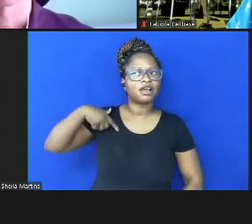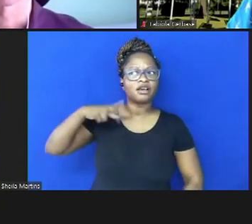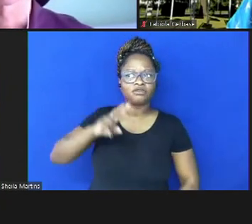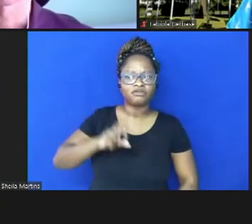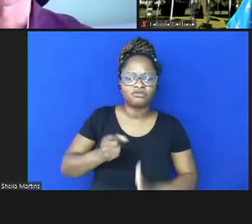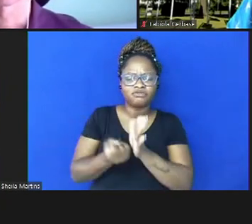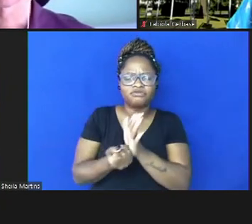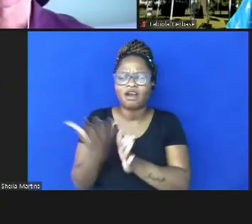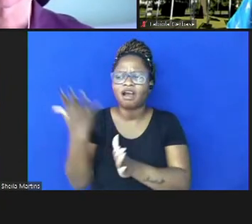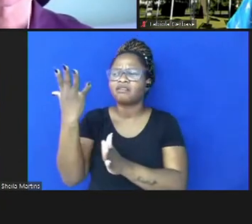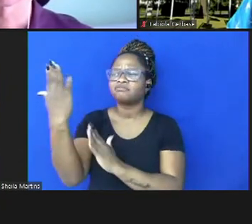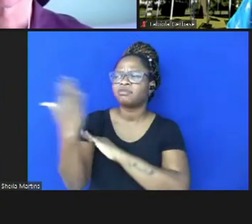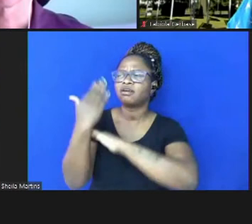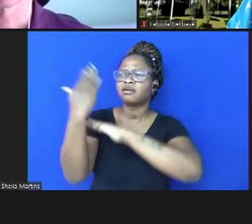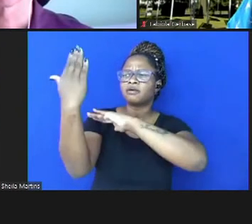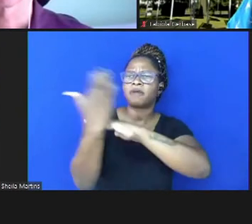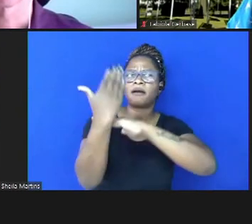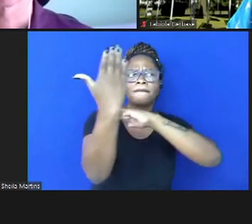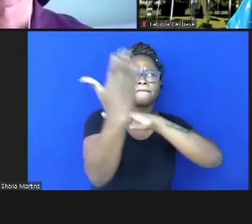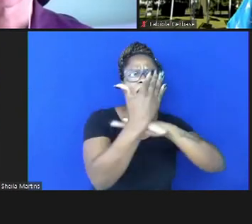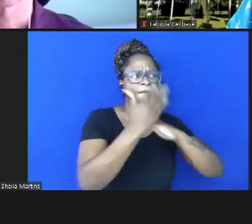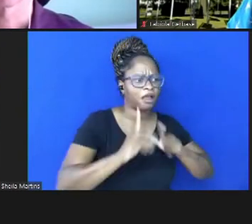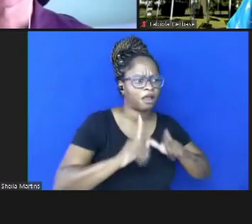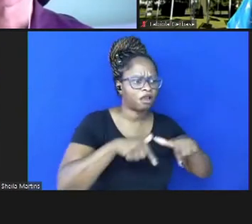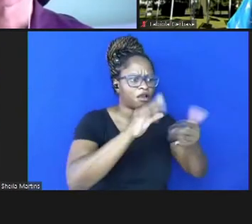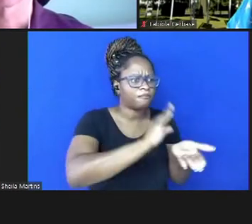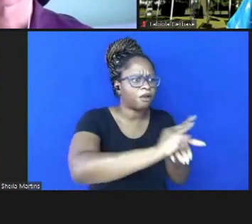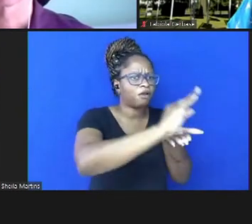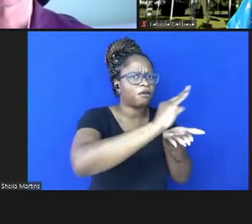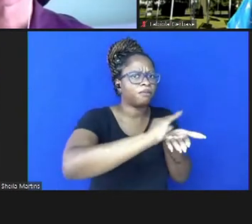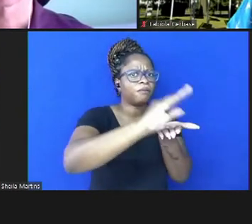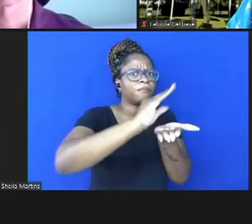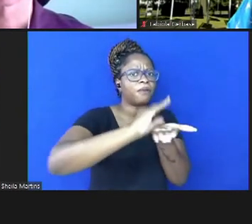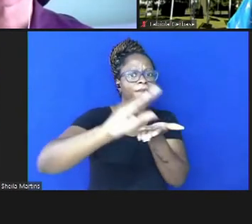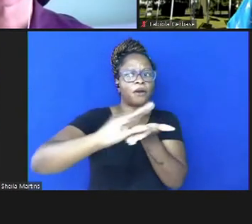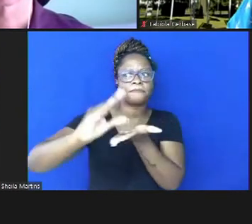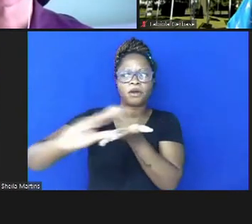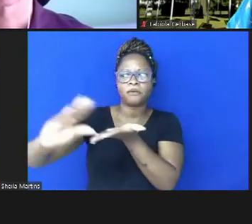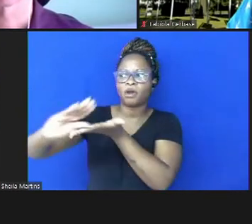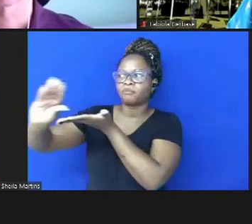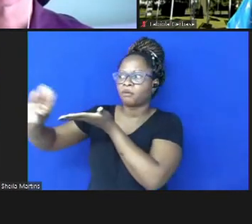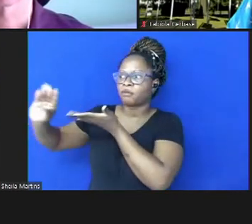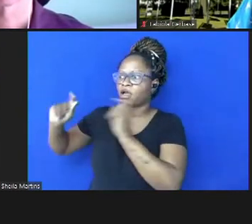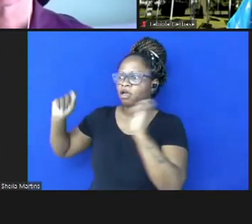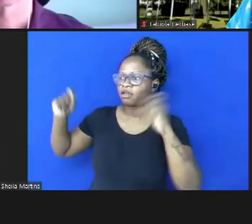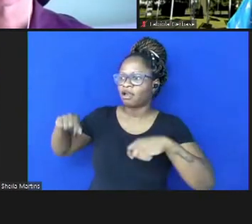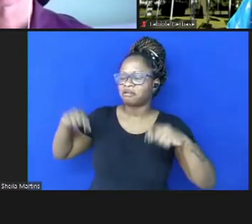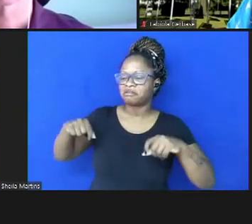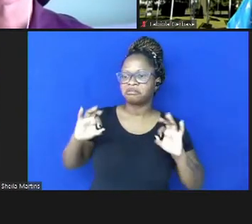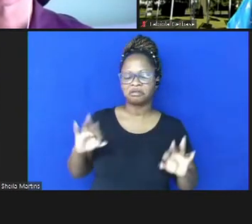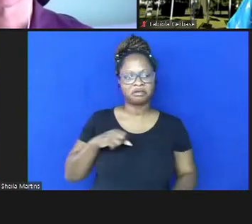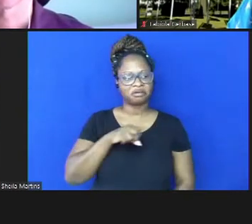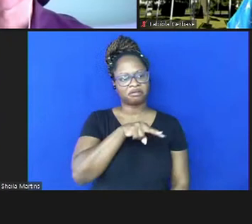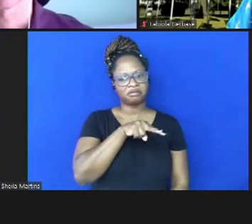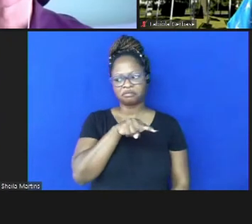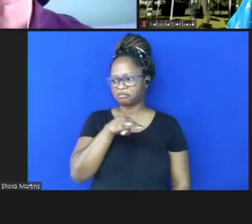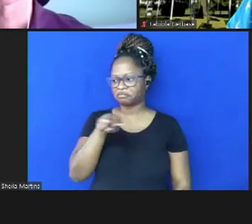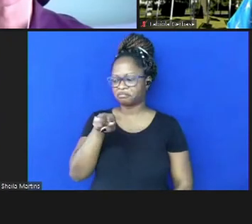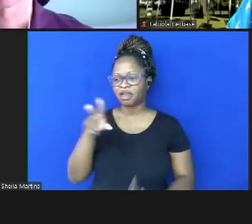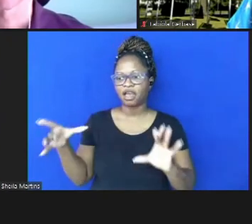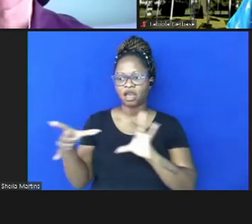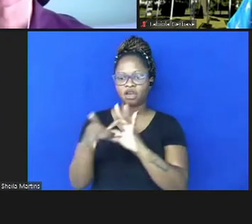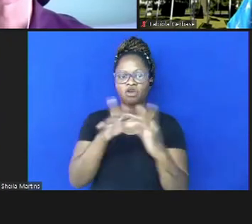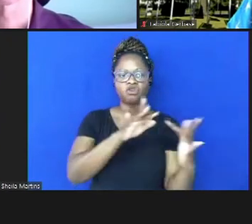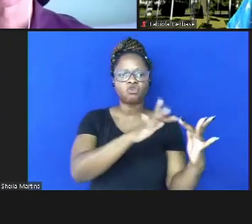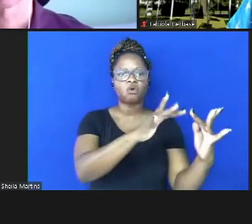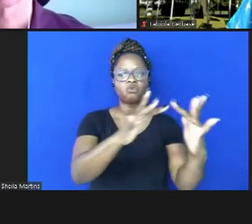várias aplicações para outros auxílios foram bem-sucedidas, então eu vejo essas redes de contatos bem